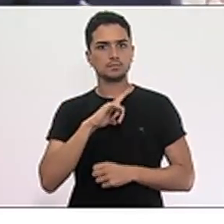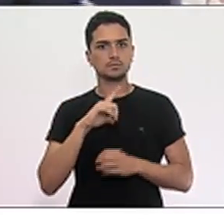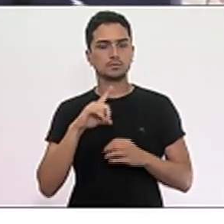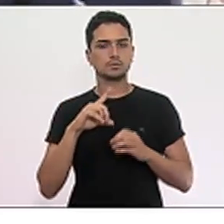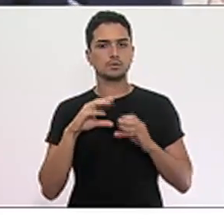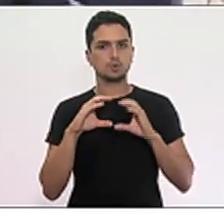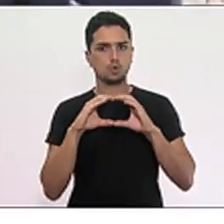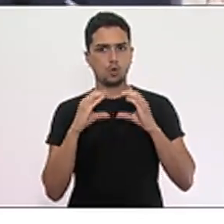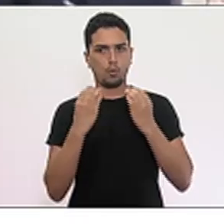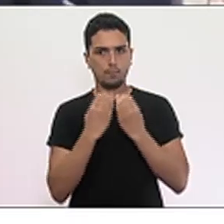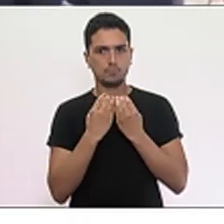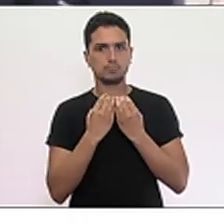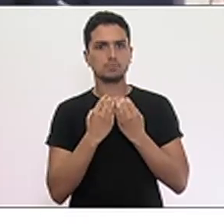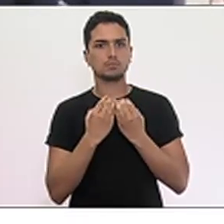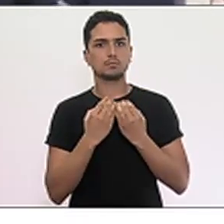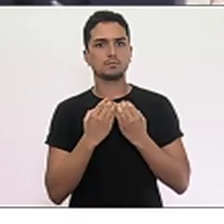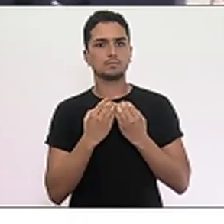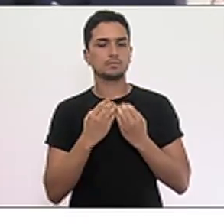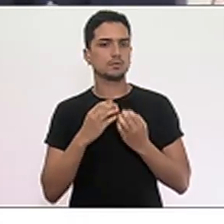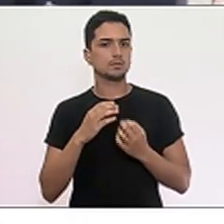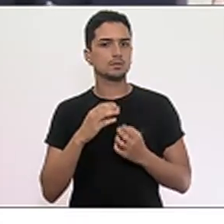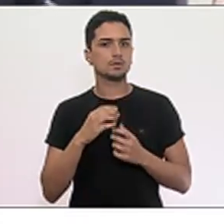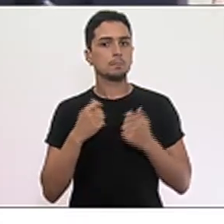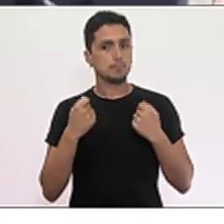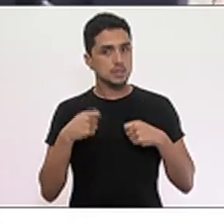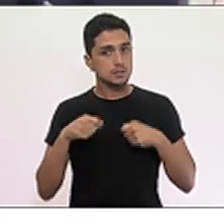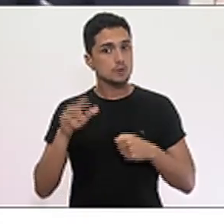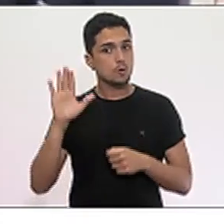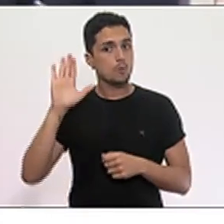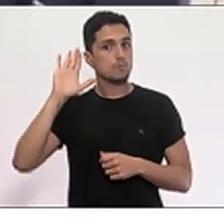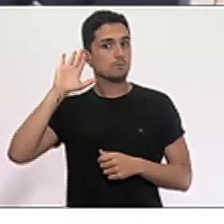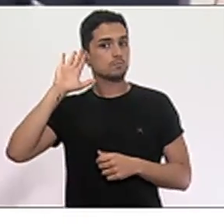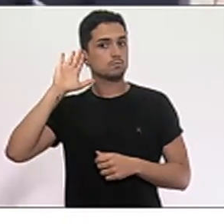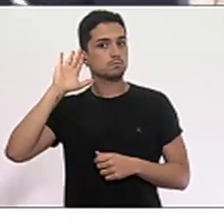que sejamos ouvidos, os comitês de bacias sejam ouvidos.